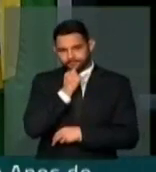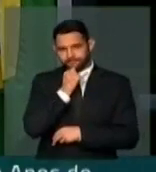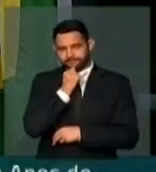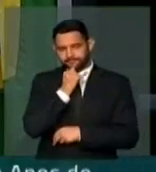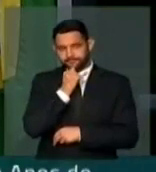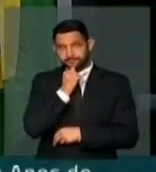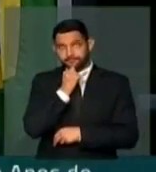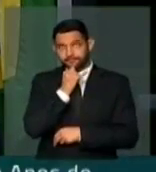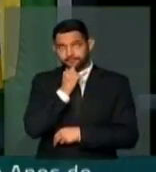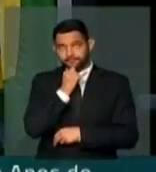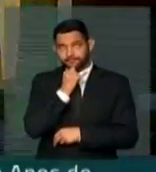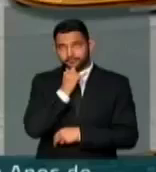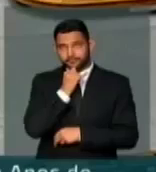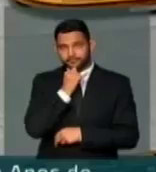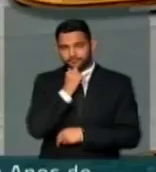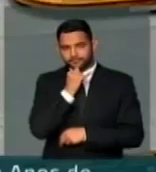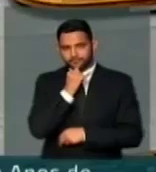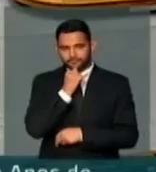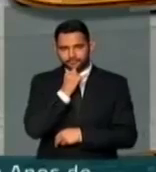Lamentavelmente,